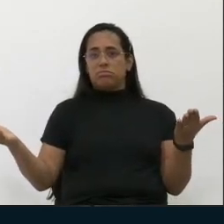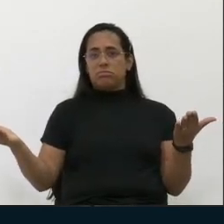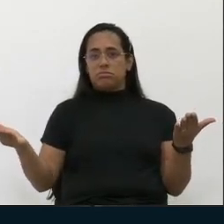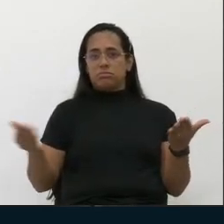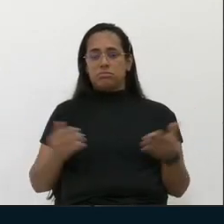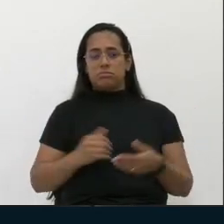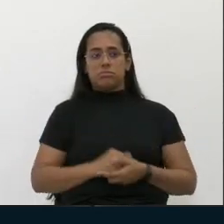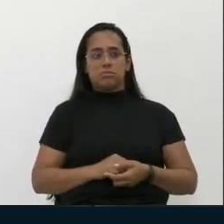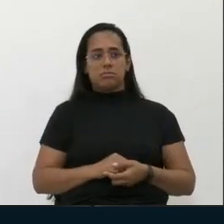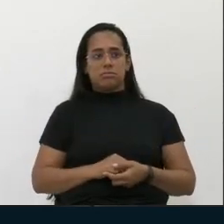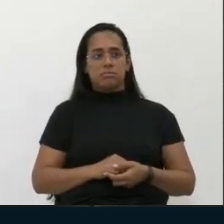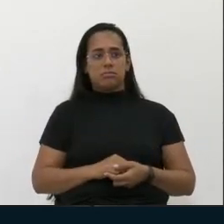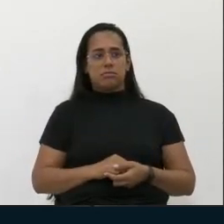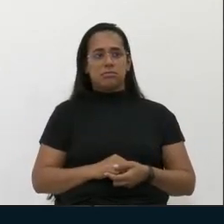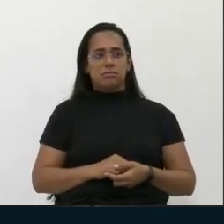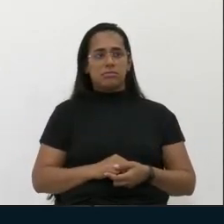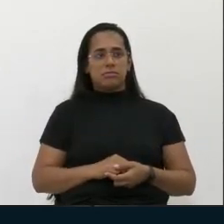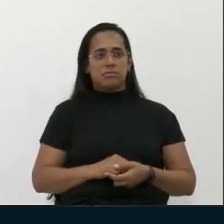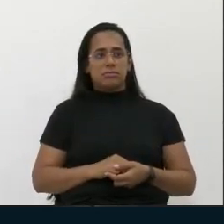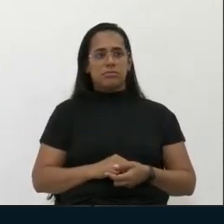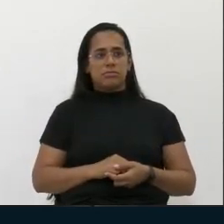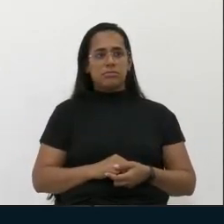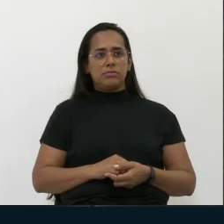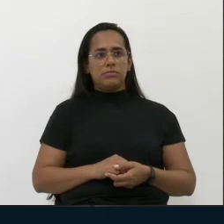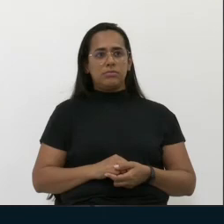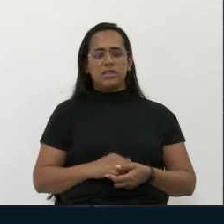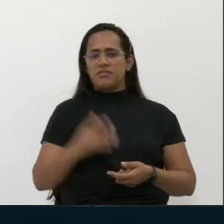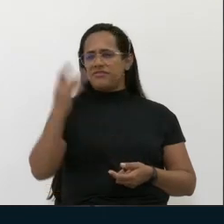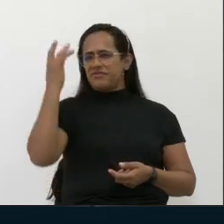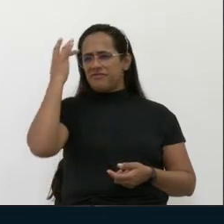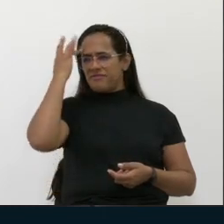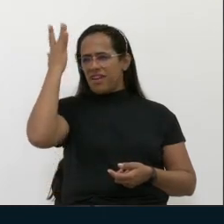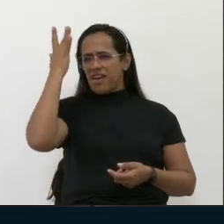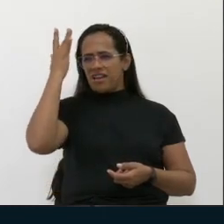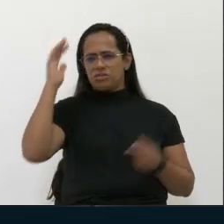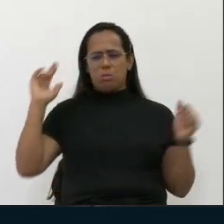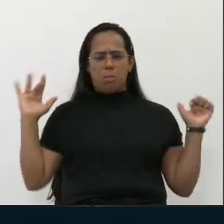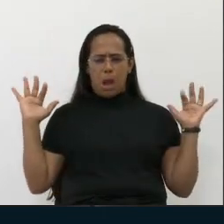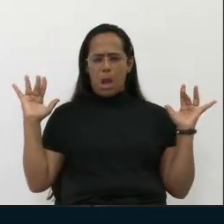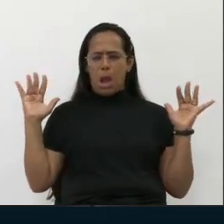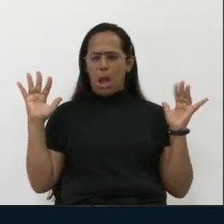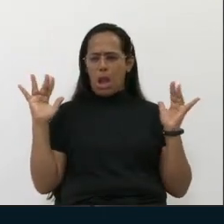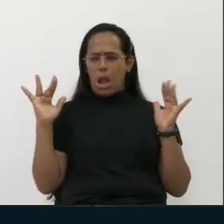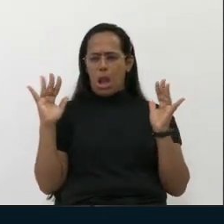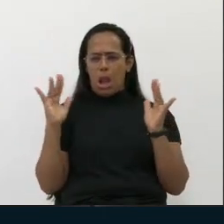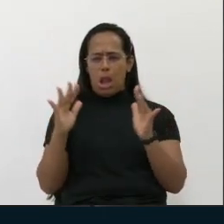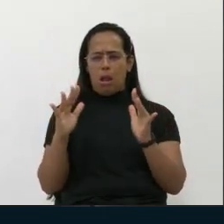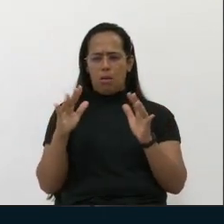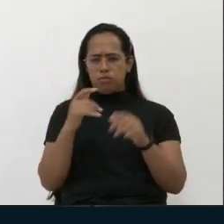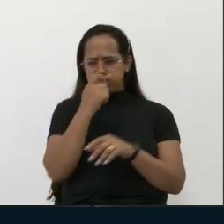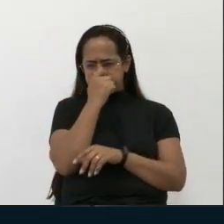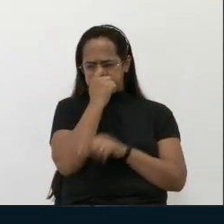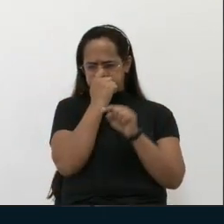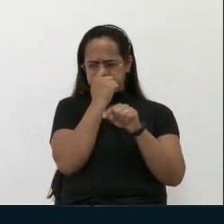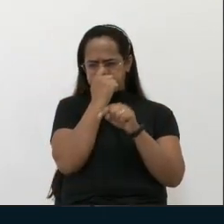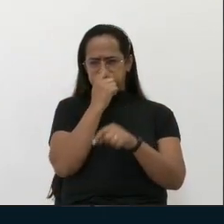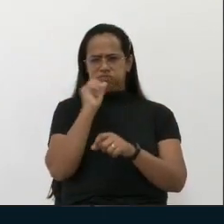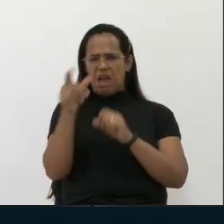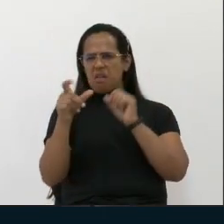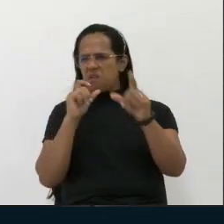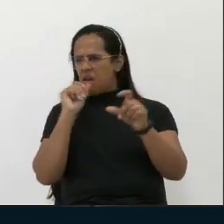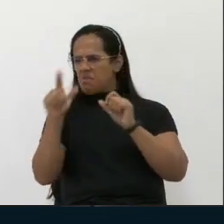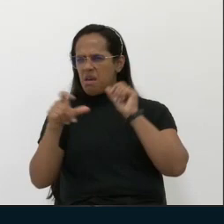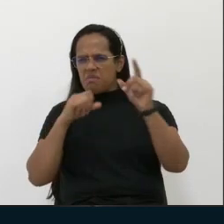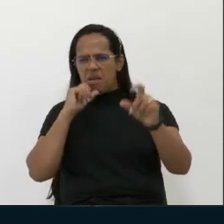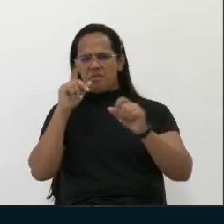Guarulhos vai para o ralo. Aí é fácil vir aqui lotar a Câmara de População para xingar os vereadores, para ameaçar